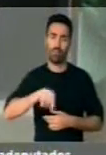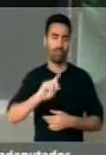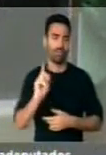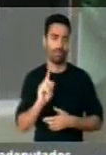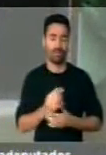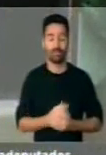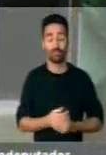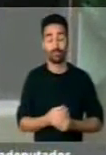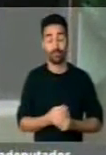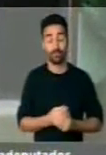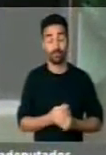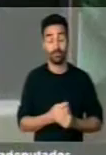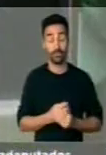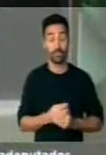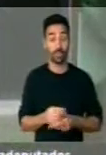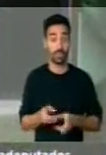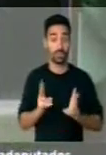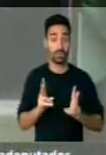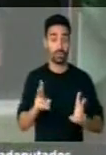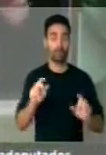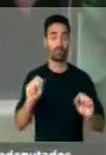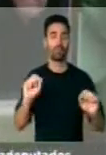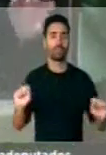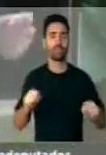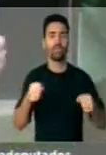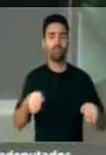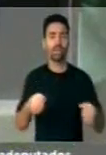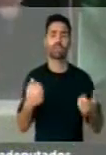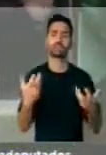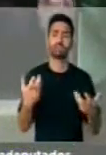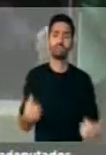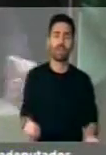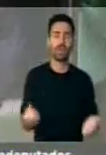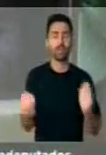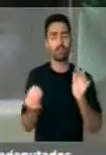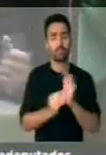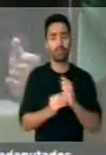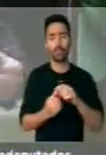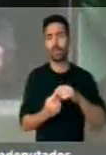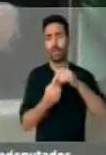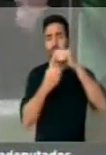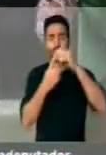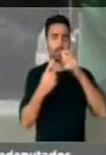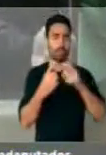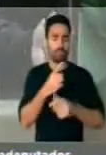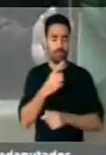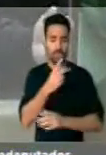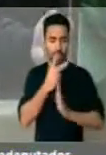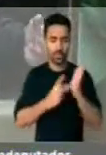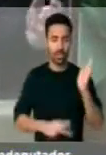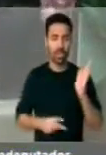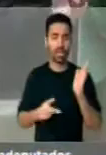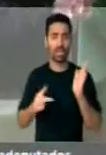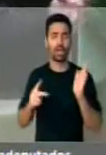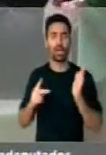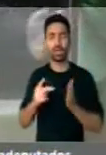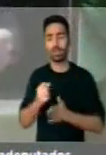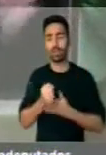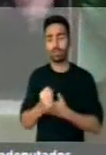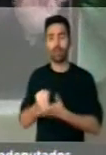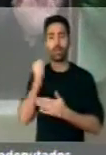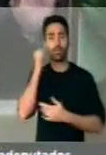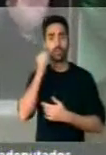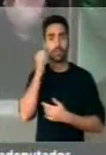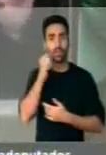A pauta sempre de defesa, vamos priorizar os projetos que atendem às mulheres e esses projetos